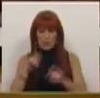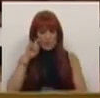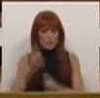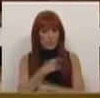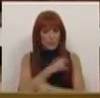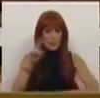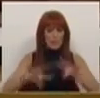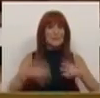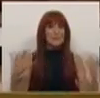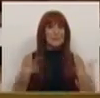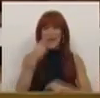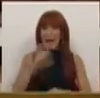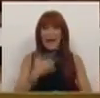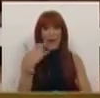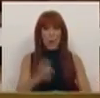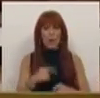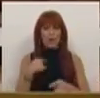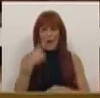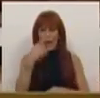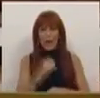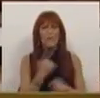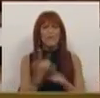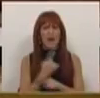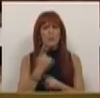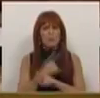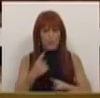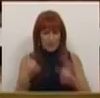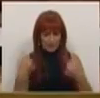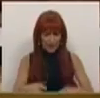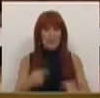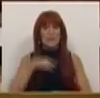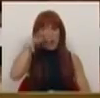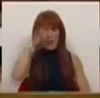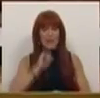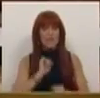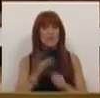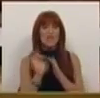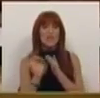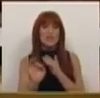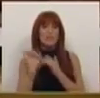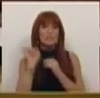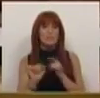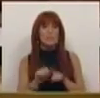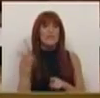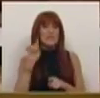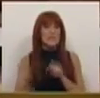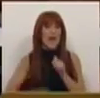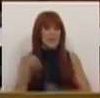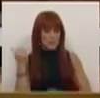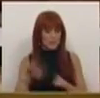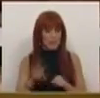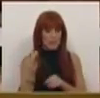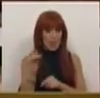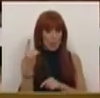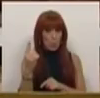supervisão financeira está errado, e está errado por vários motivos. Relembremos as suas características essenciais.